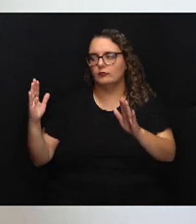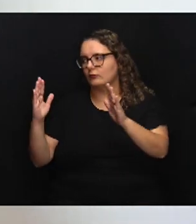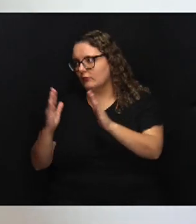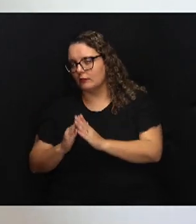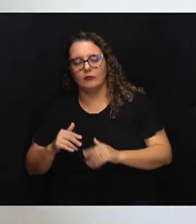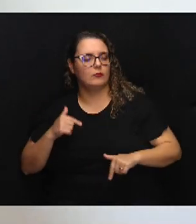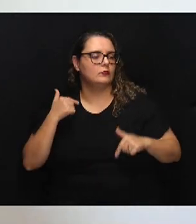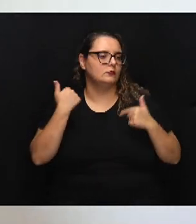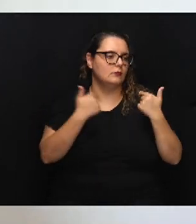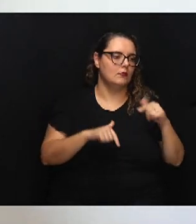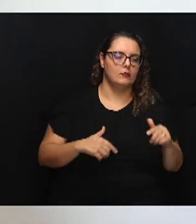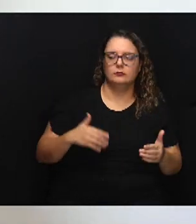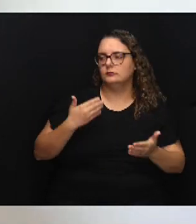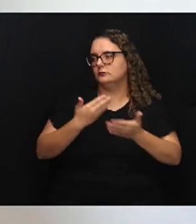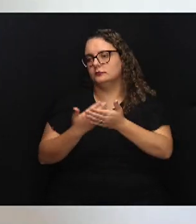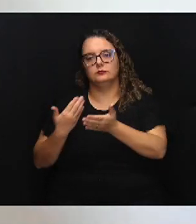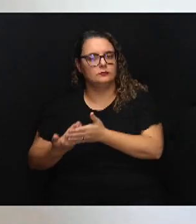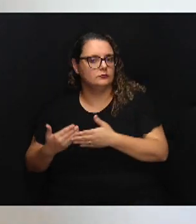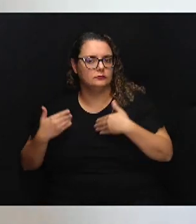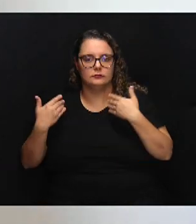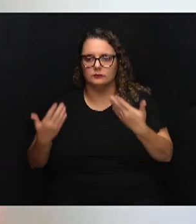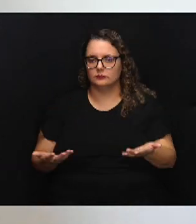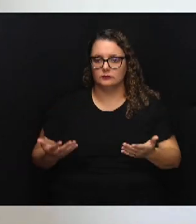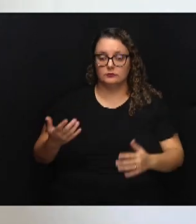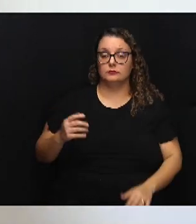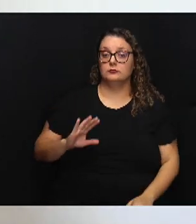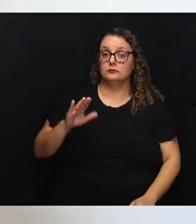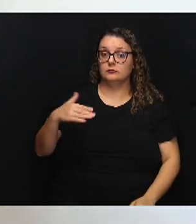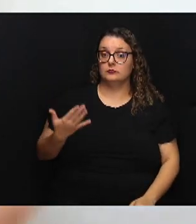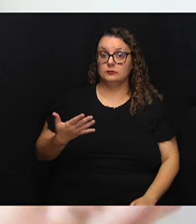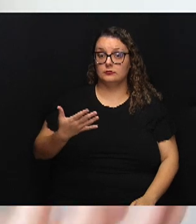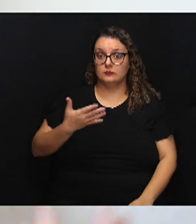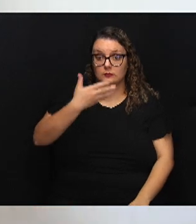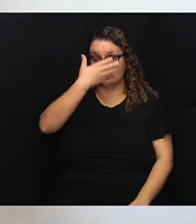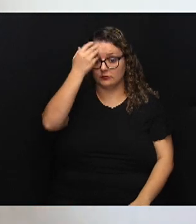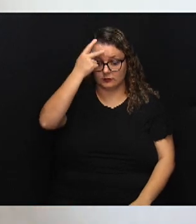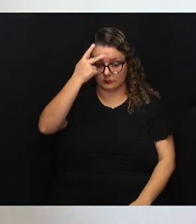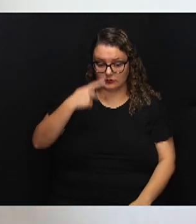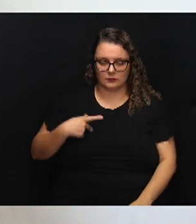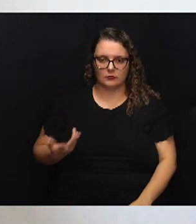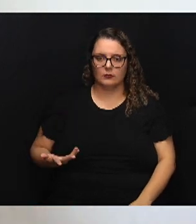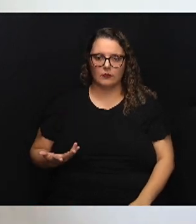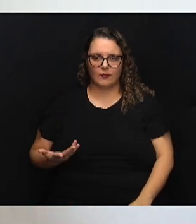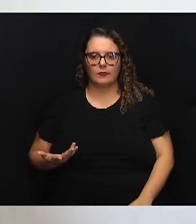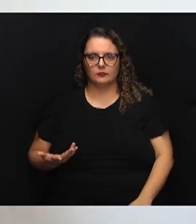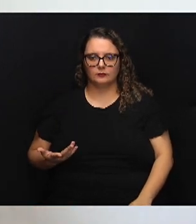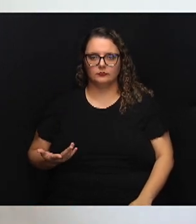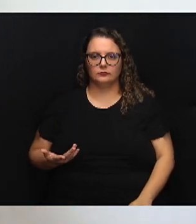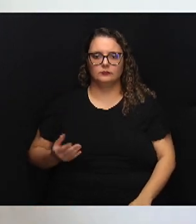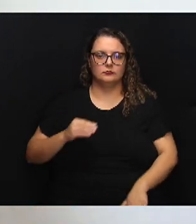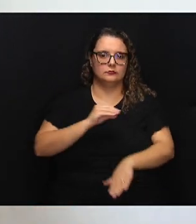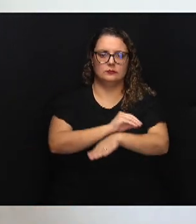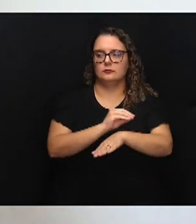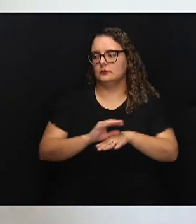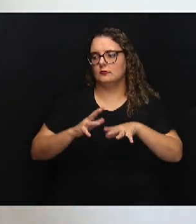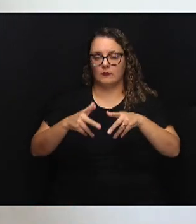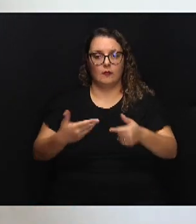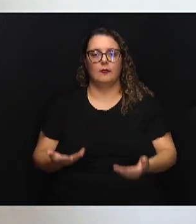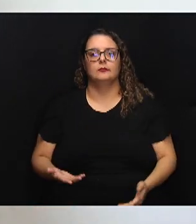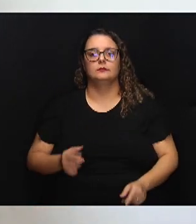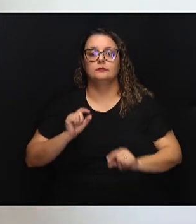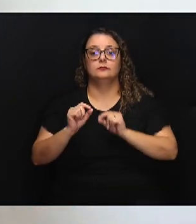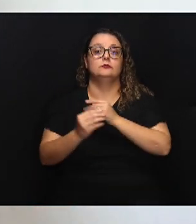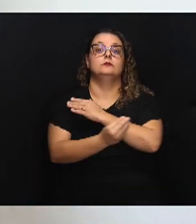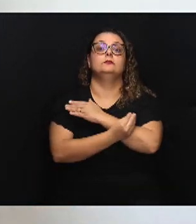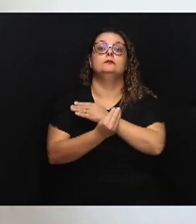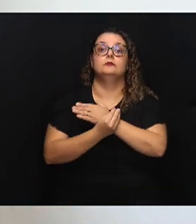do trabalho, do estudo, e aí a gente se esquece da gente, cuida de todo mundo, mas quem cuida de